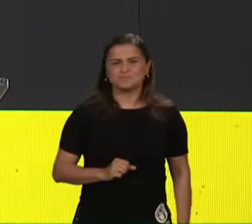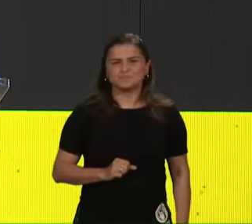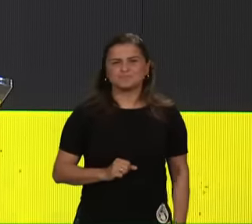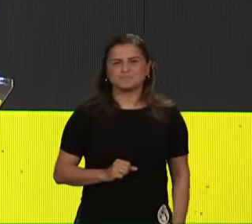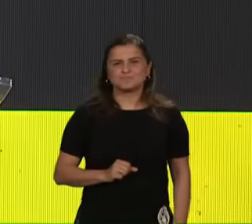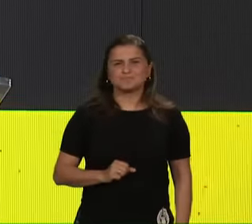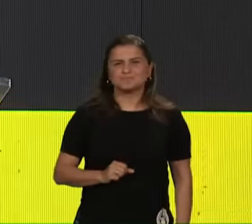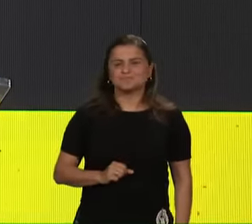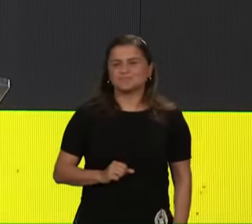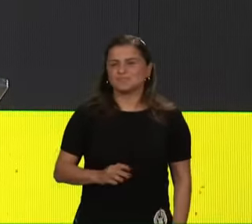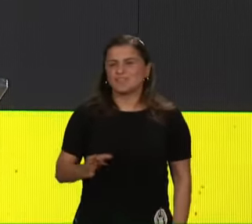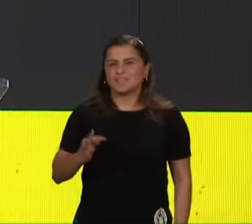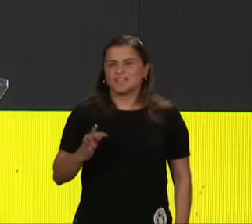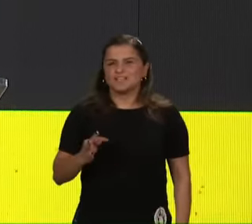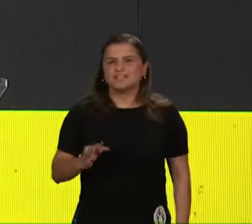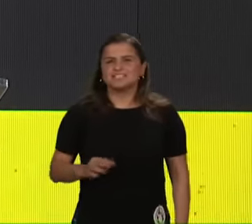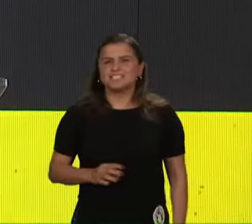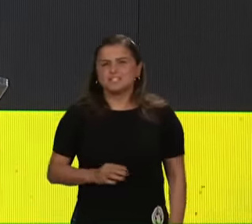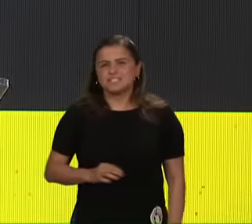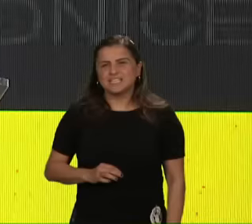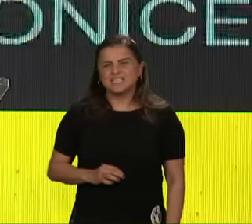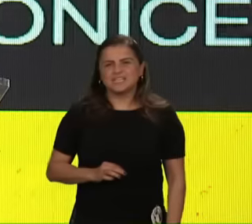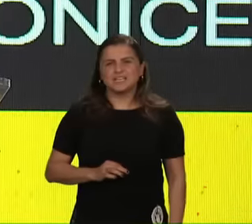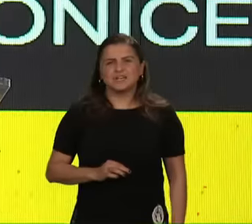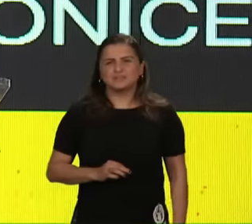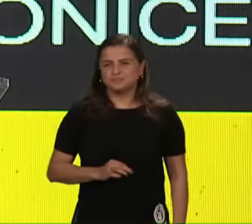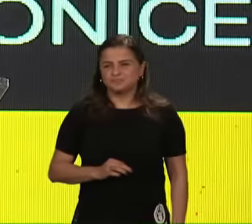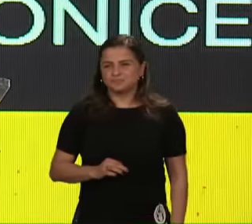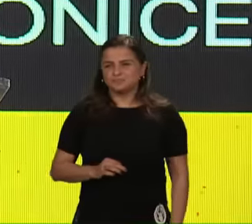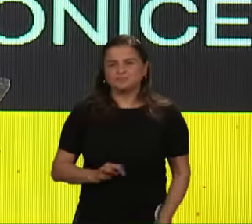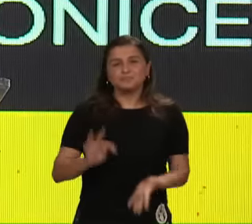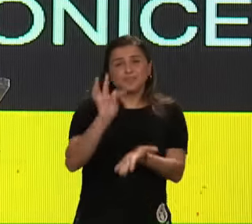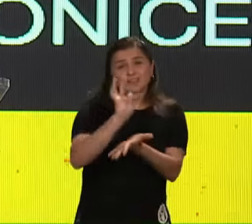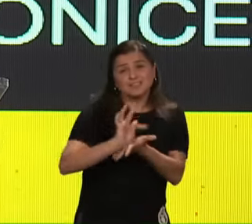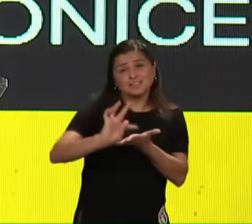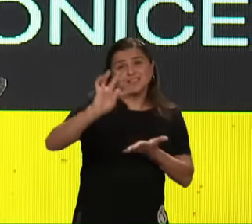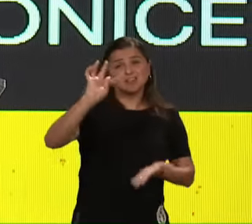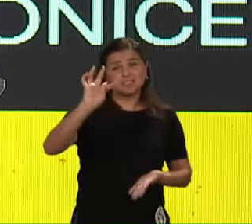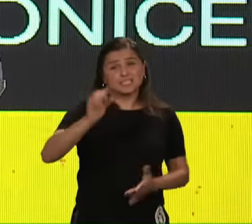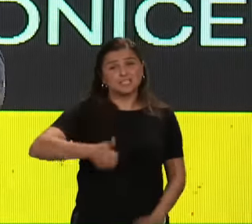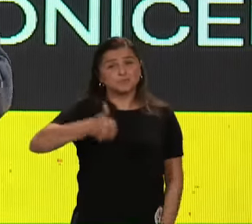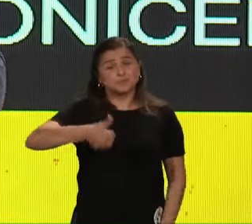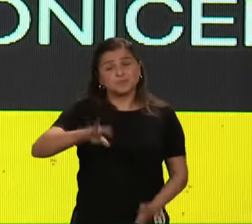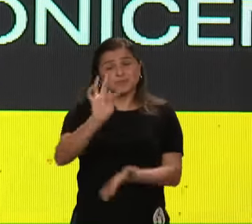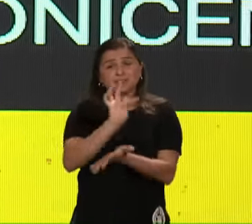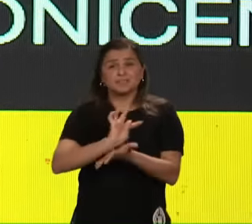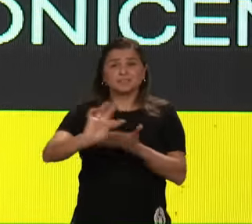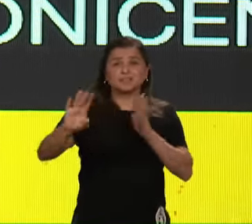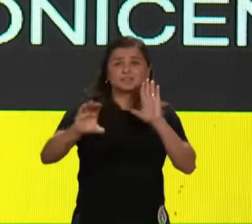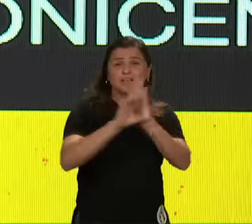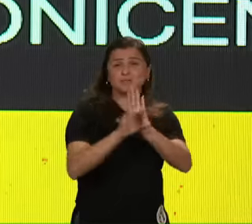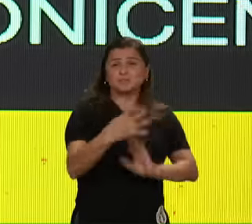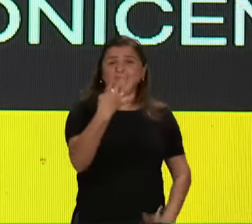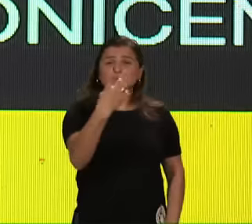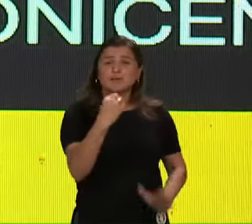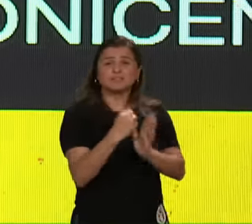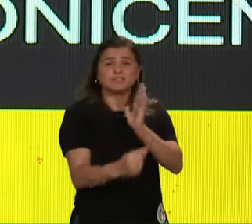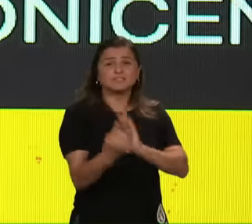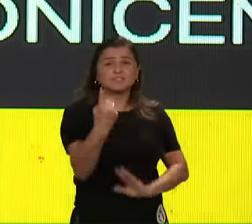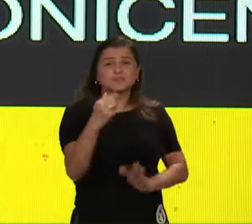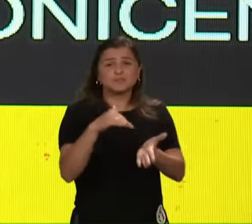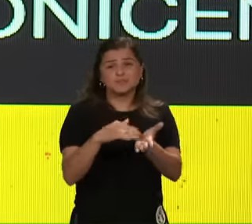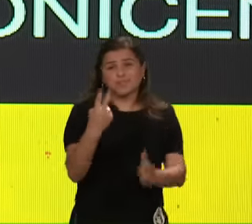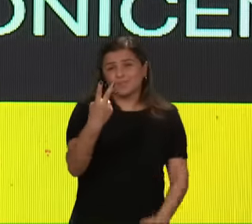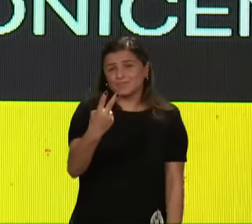1 Tessalonicenses capítulo 4, os dois primeiros versículos. 1 Tessalonicenses capítulo